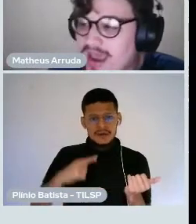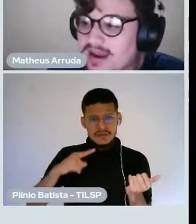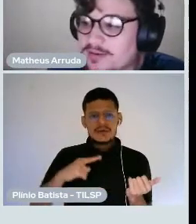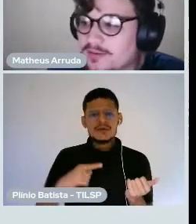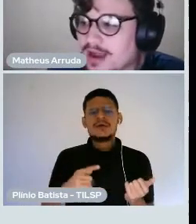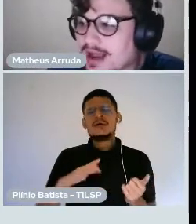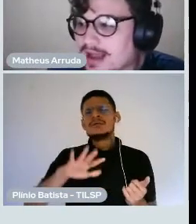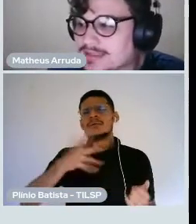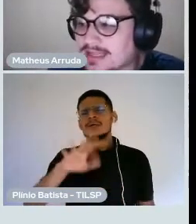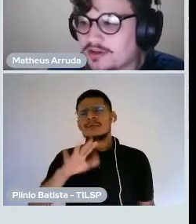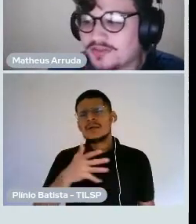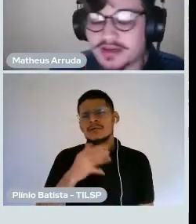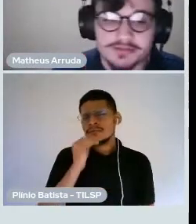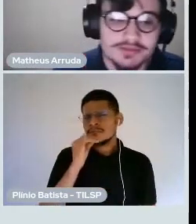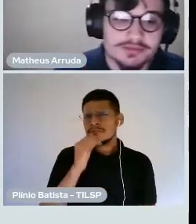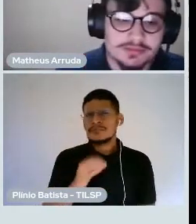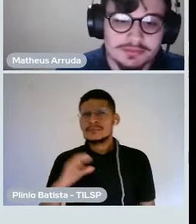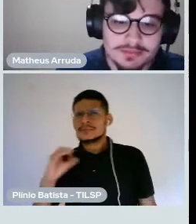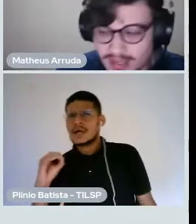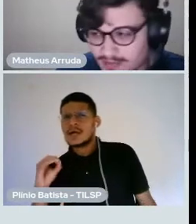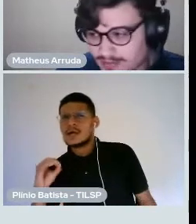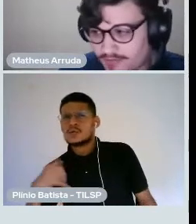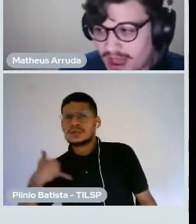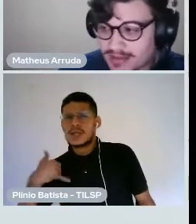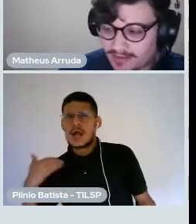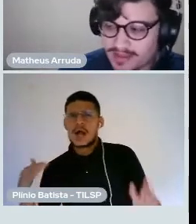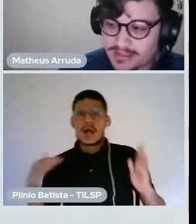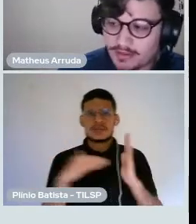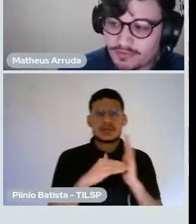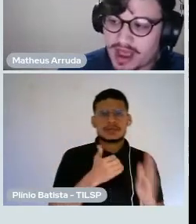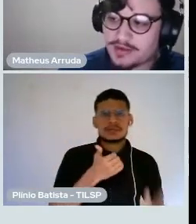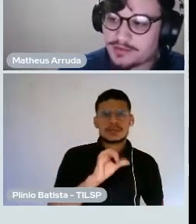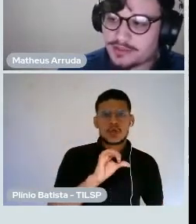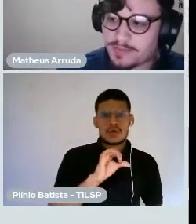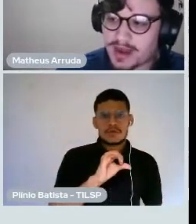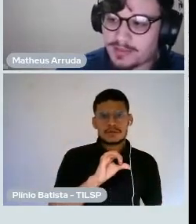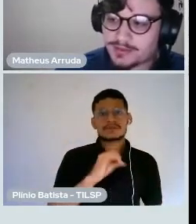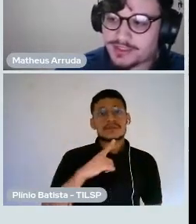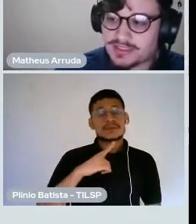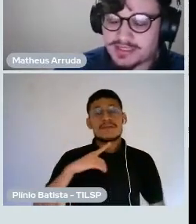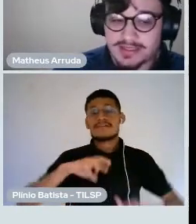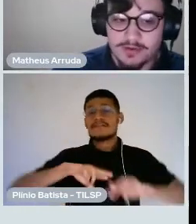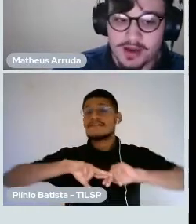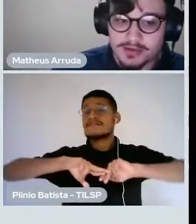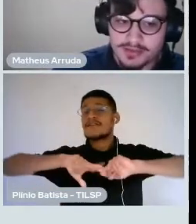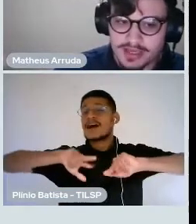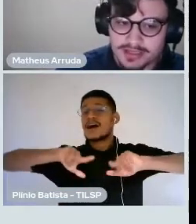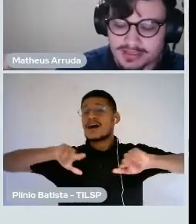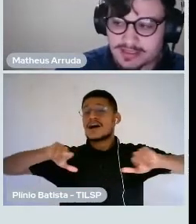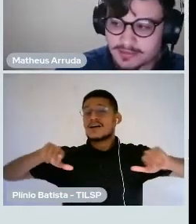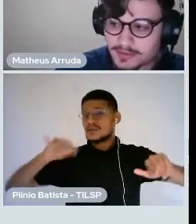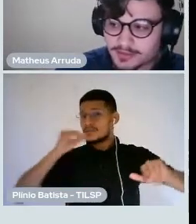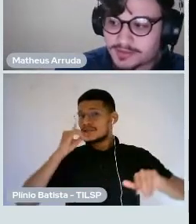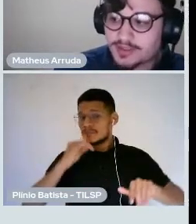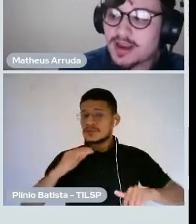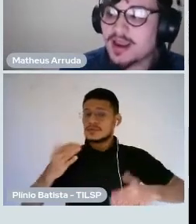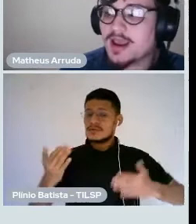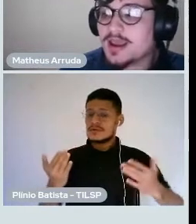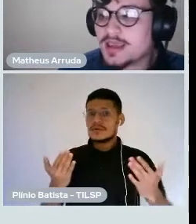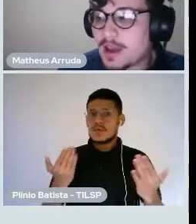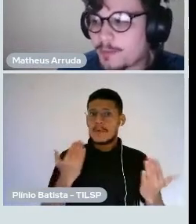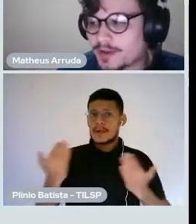de 0 a 19 anos. Né? Na verdade, são vários parâmetros de 5 em 5 anos, cerca de 5 em 5